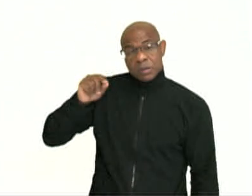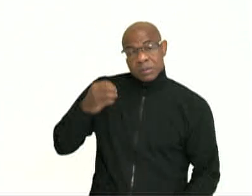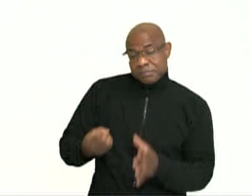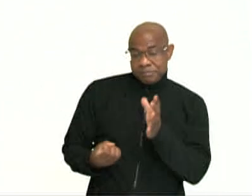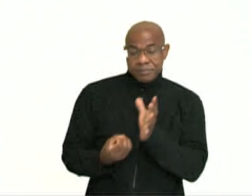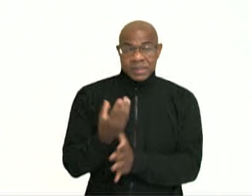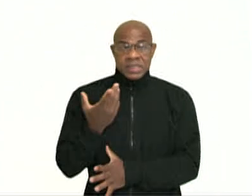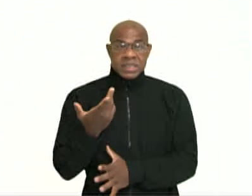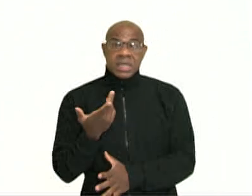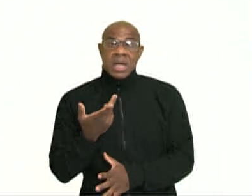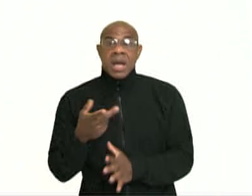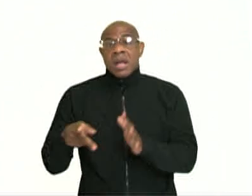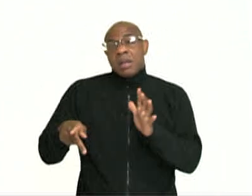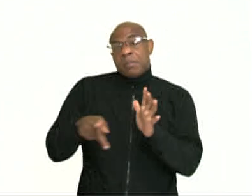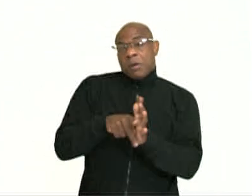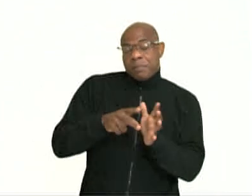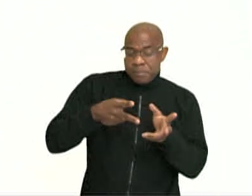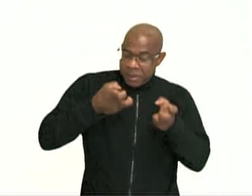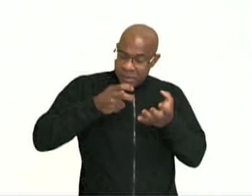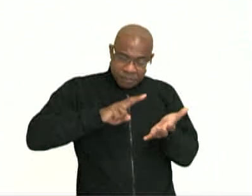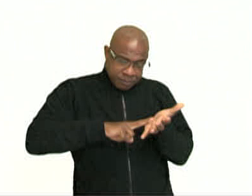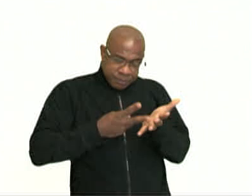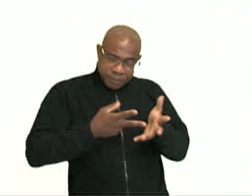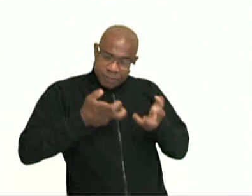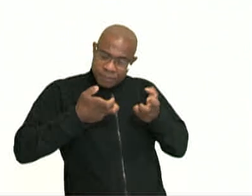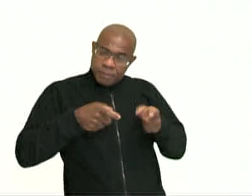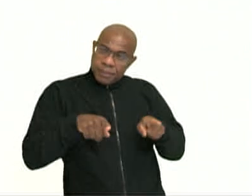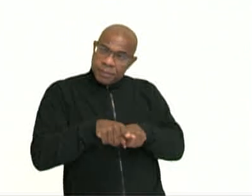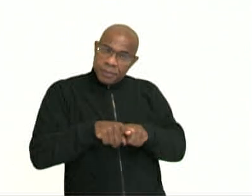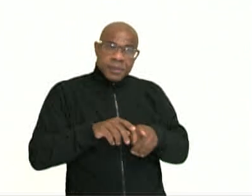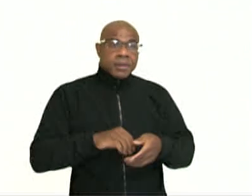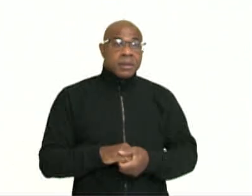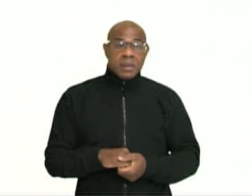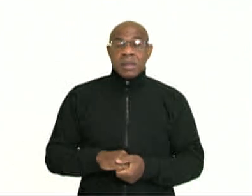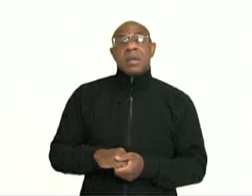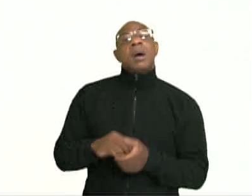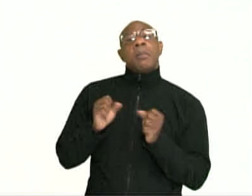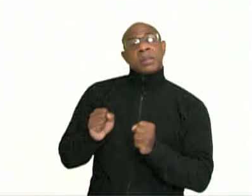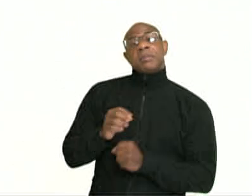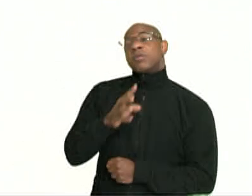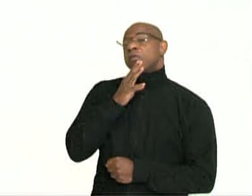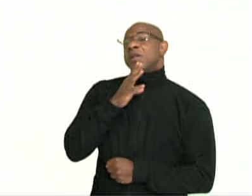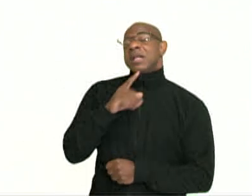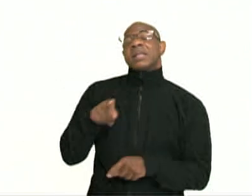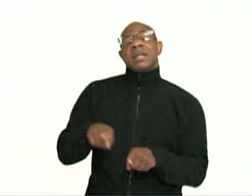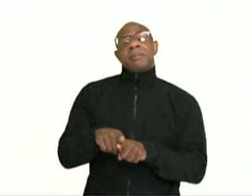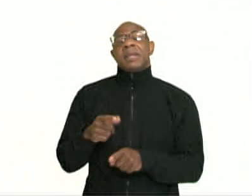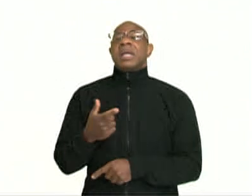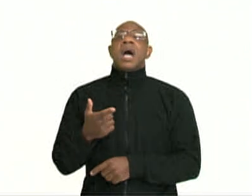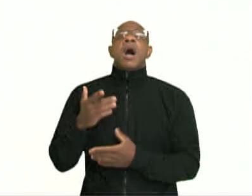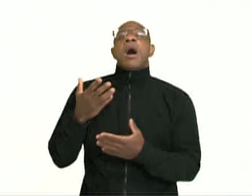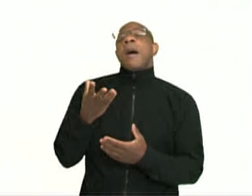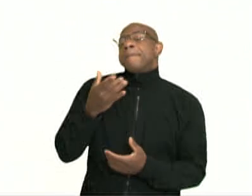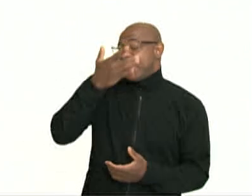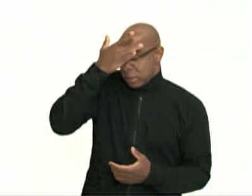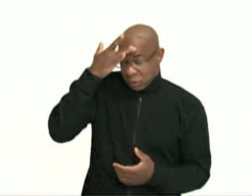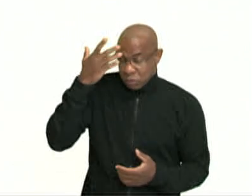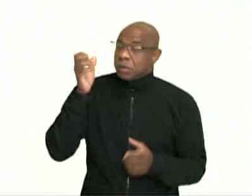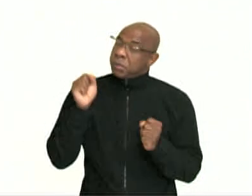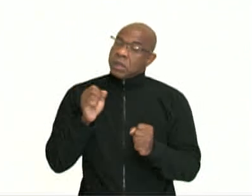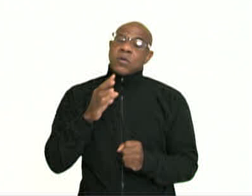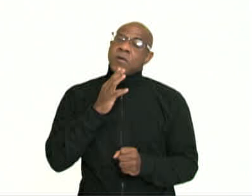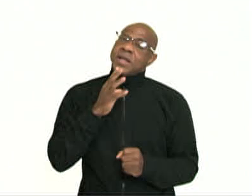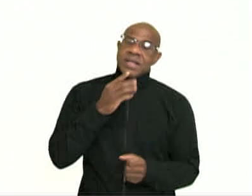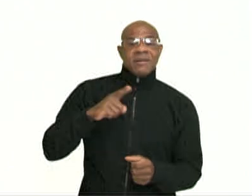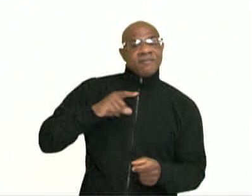suas próprias interpretações. O lado bom disso é que podemos conhecer muitas pessoas passando por momentos